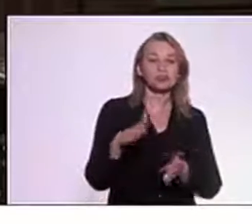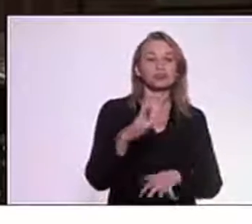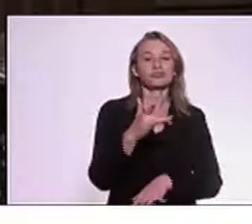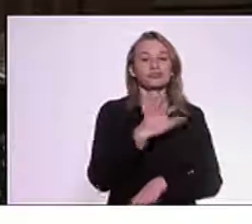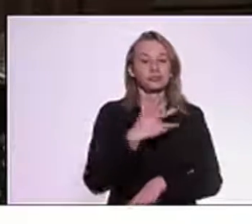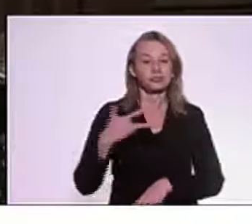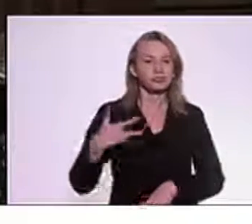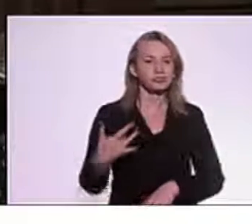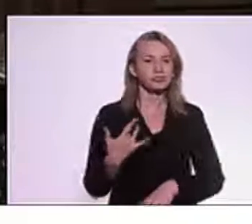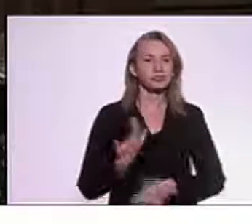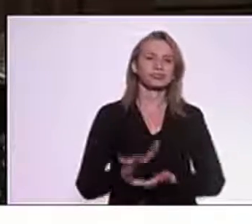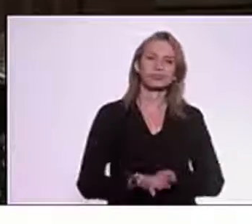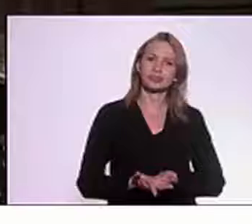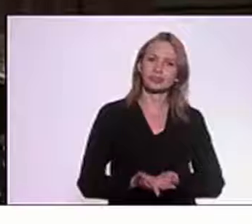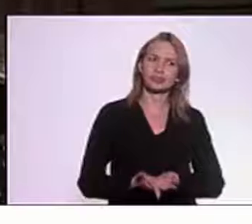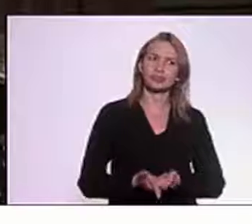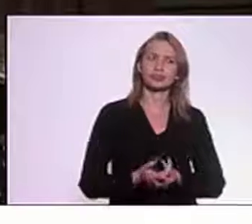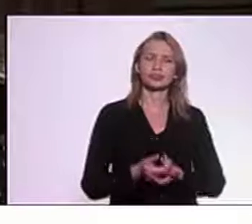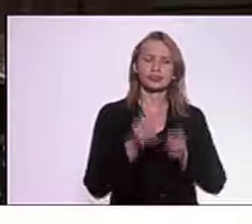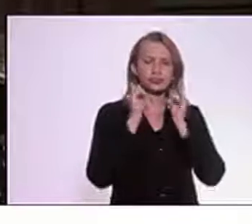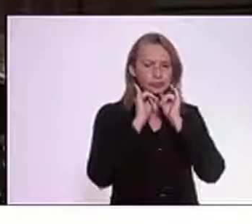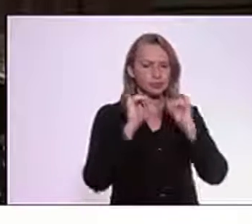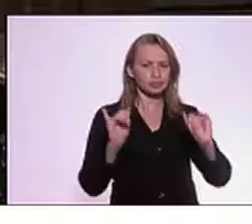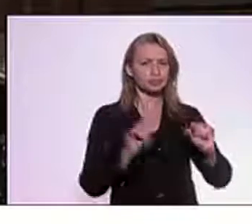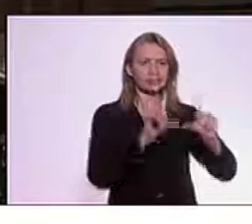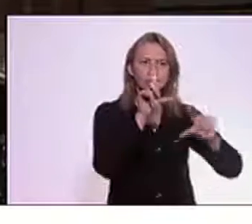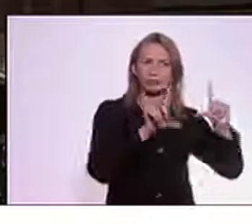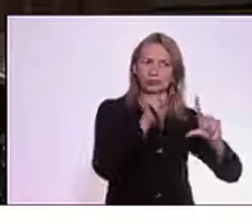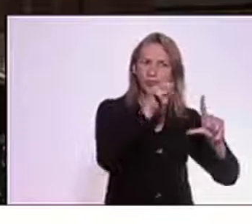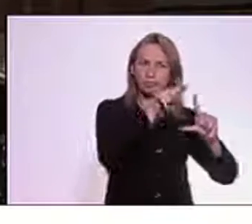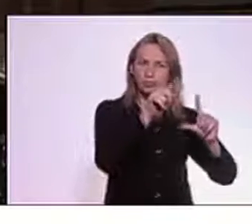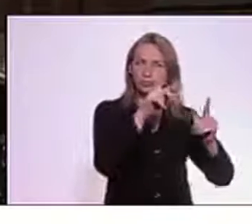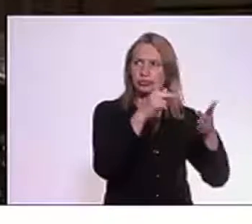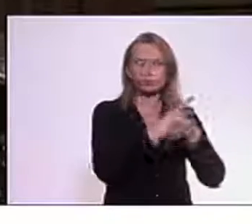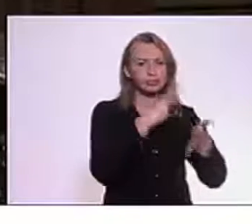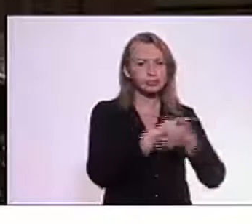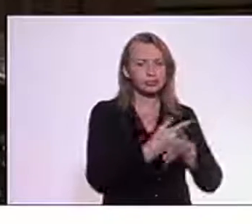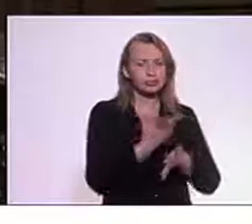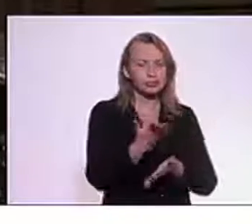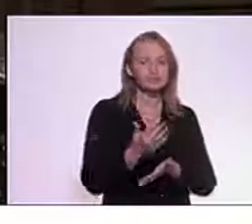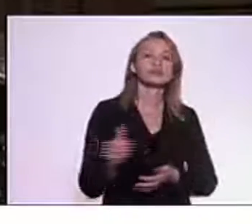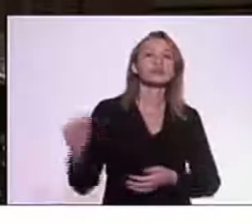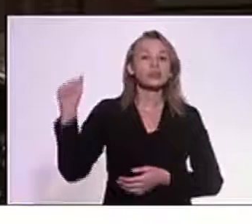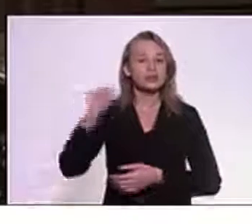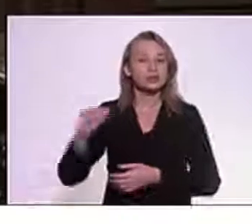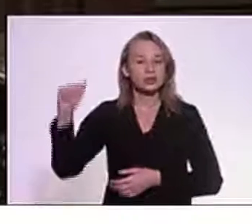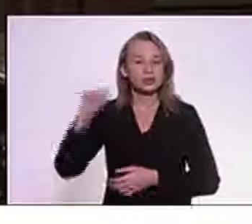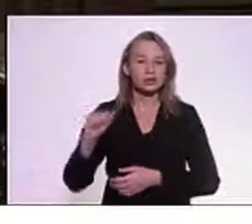exponencial feito pela Secretaria de Saúde. E a Associação Brasileira de